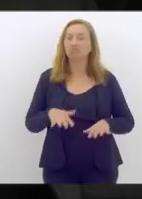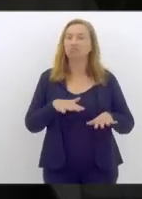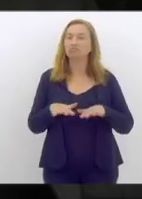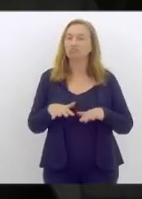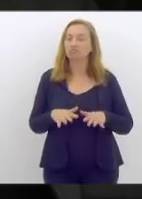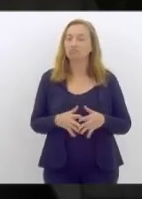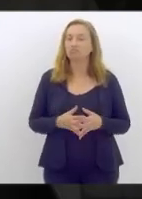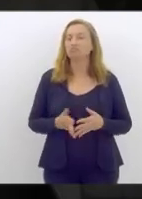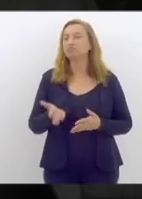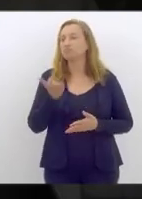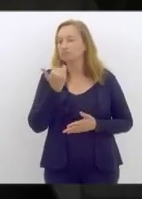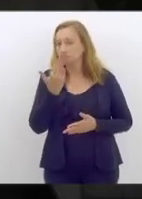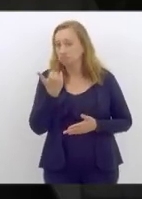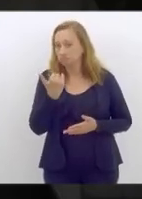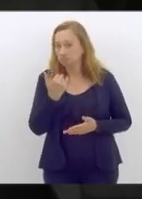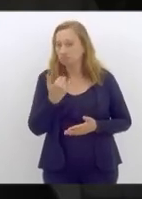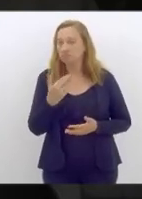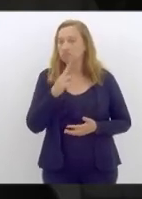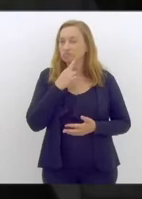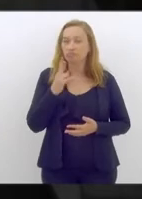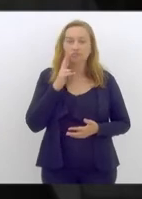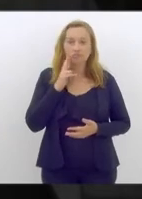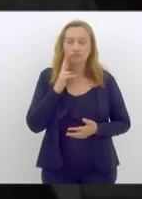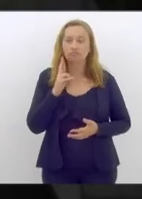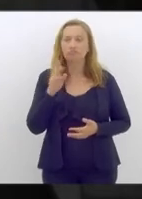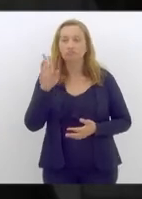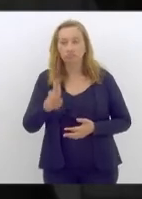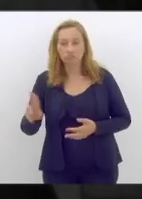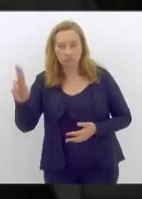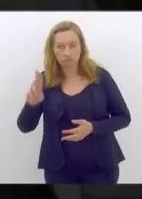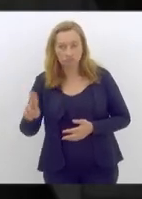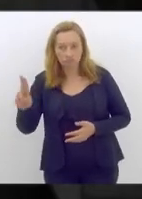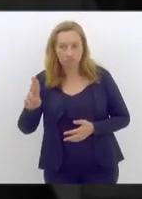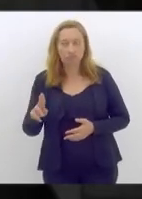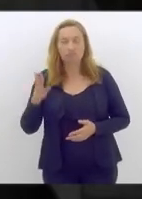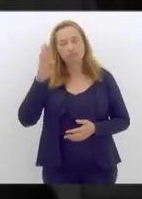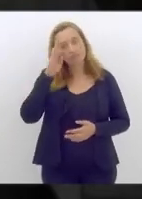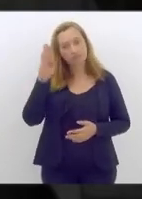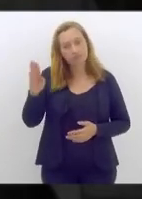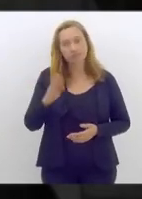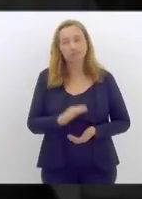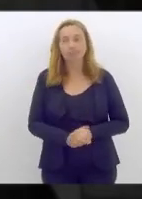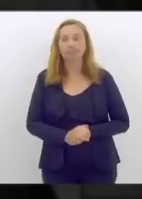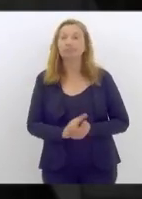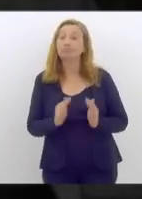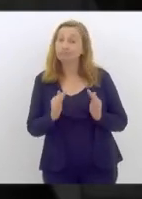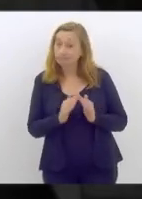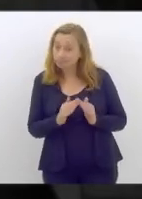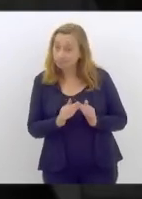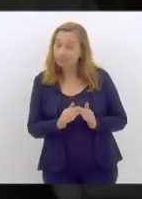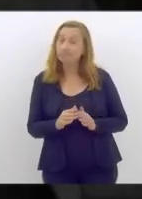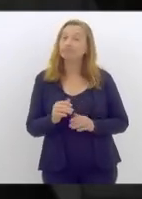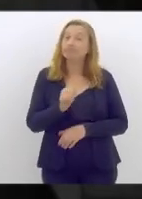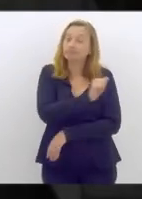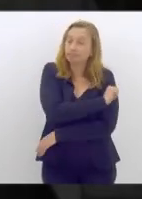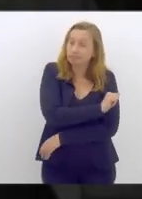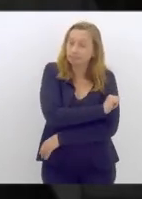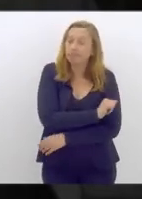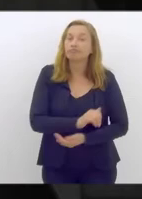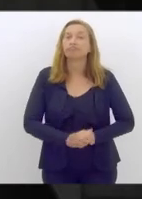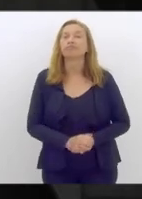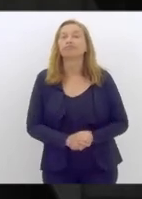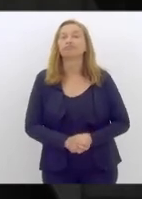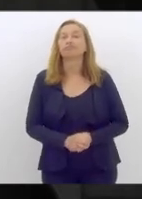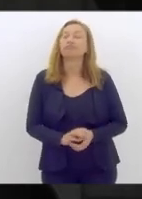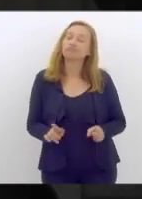a alimentação portanto restaurantes universitários em são fundamentais a moradia estudantil a moradia Universitária